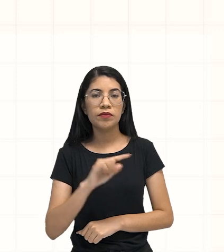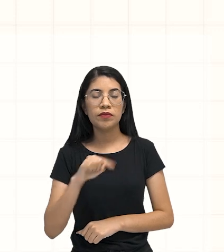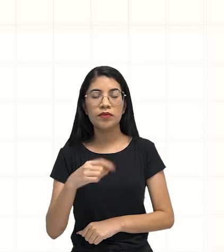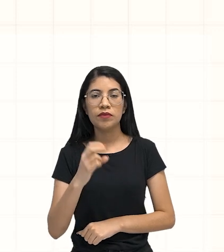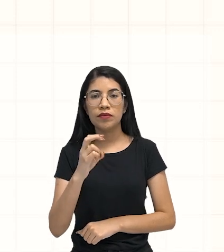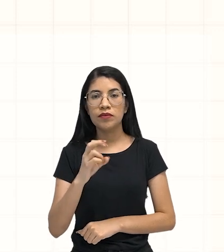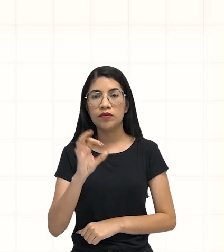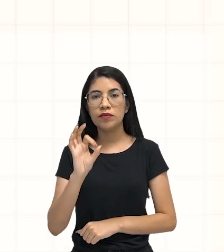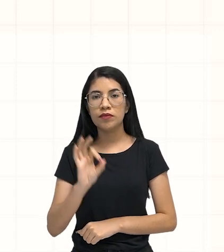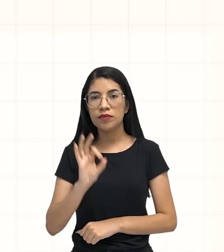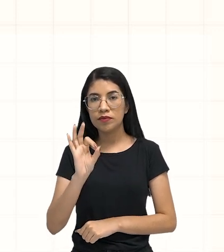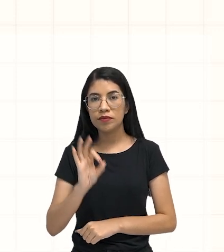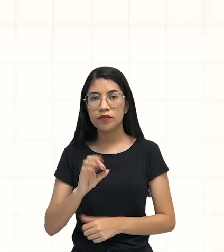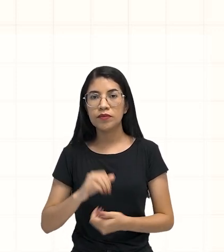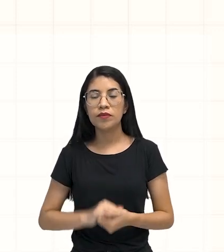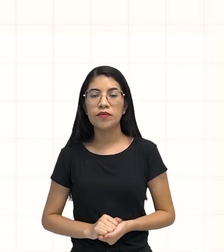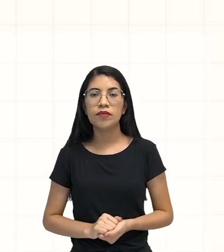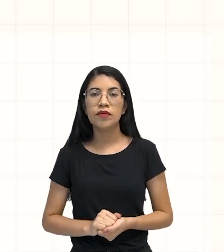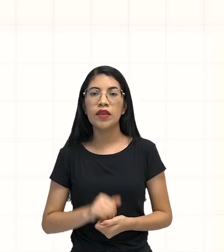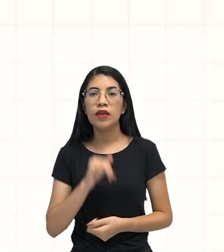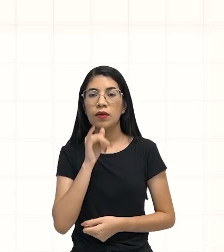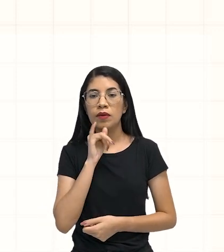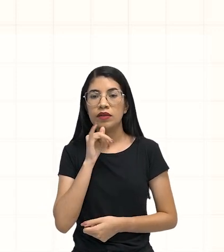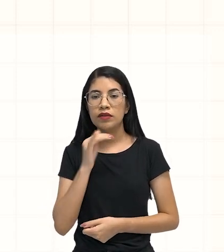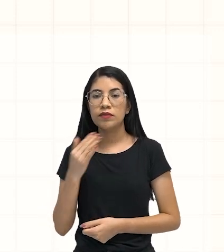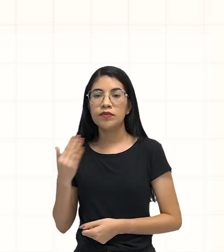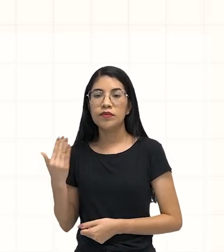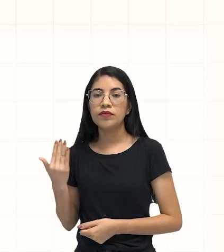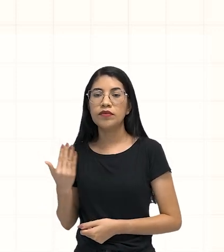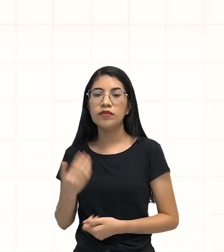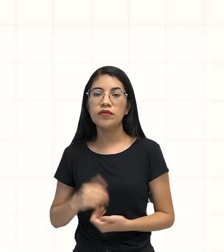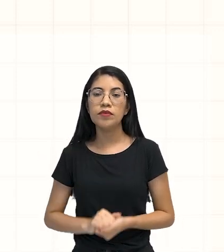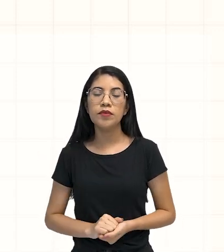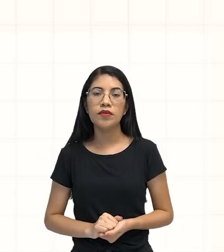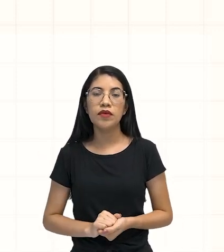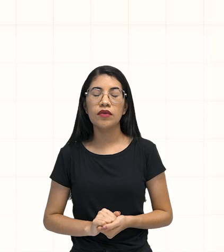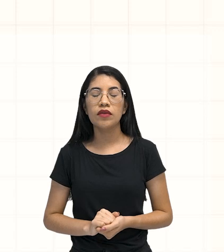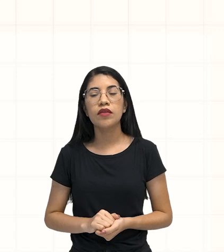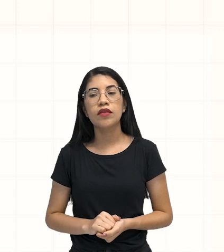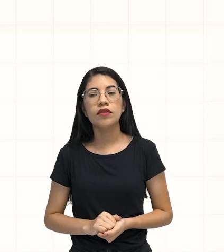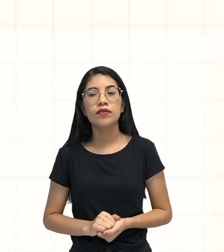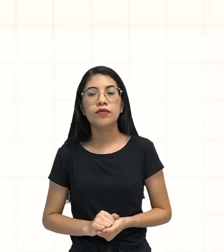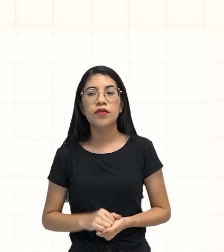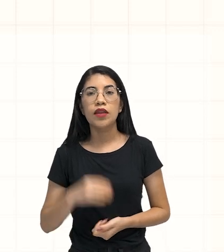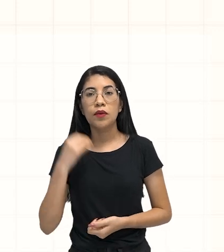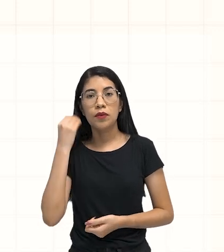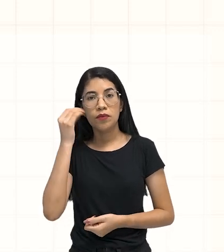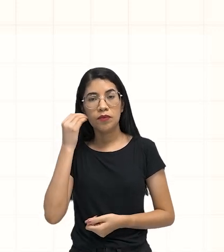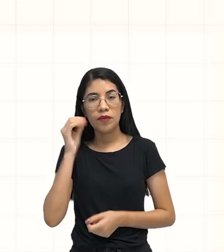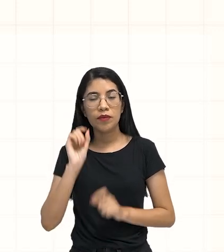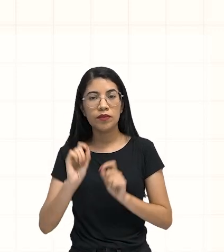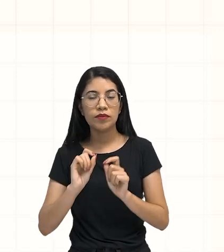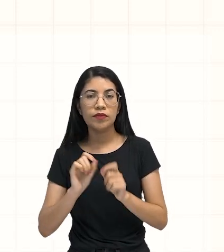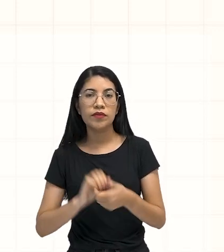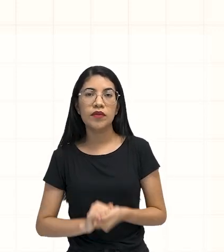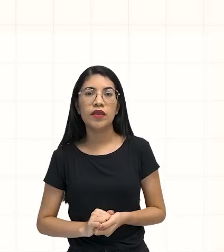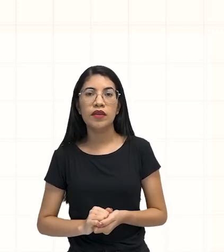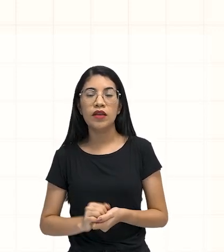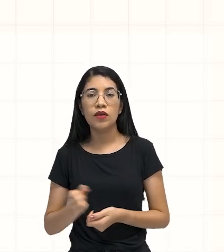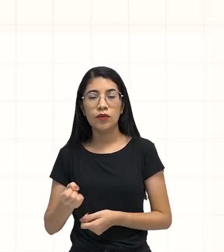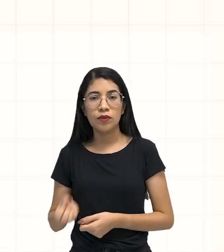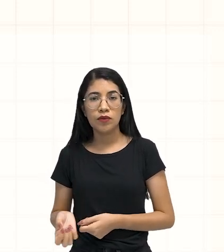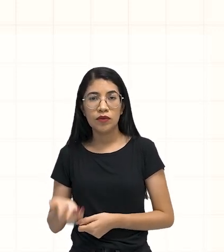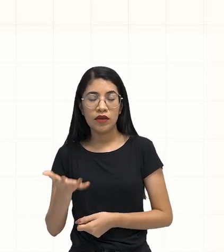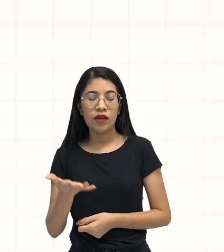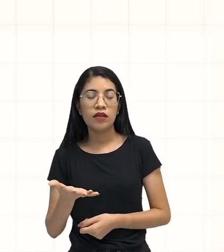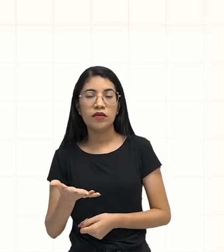67,5. Olha essa situação, problema aqui, rapidamente. Um experimento de um lançamento de um dado